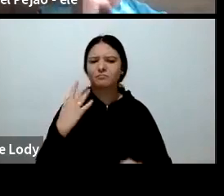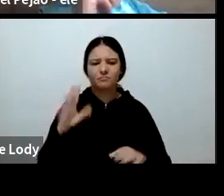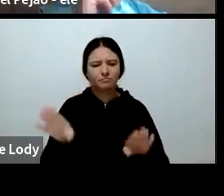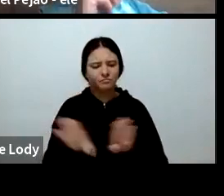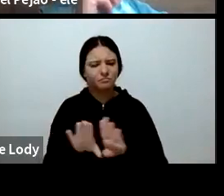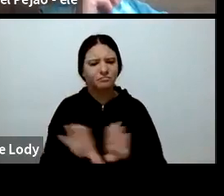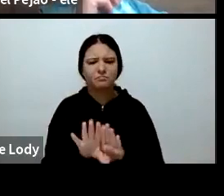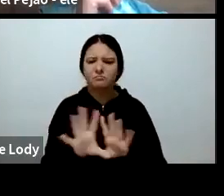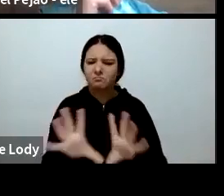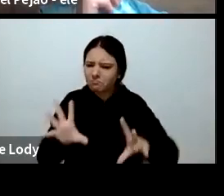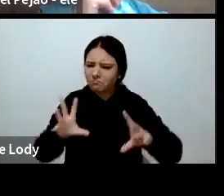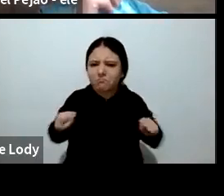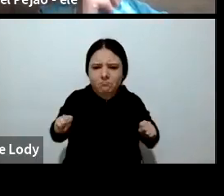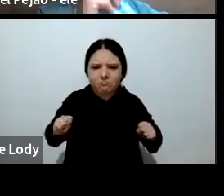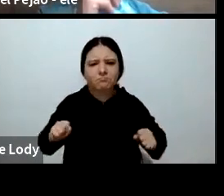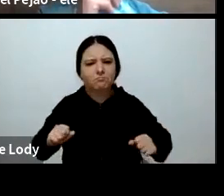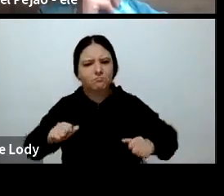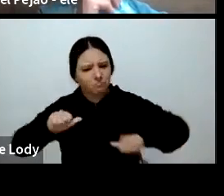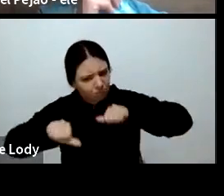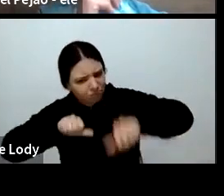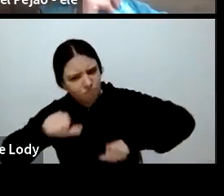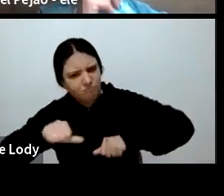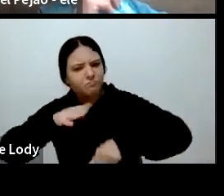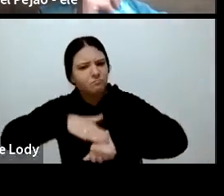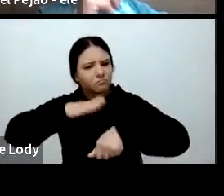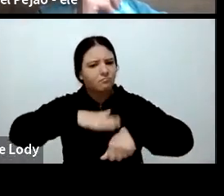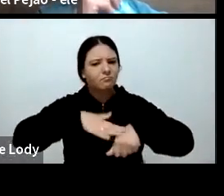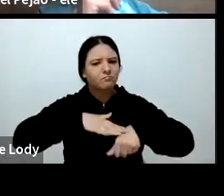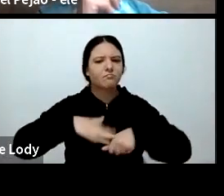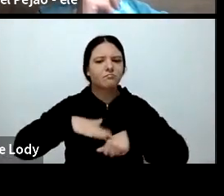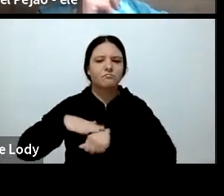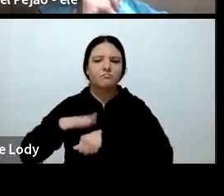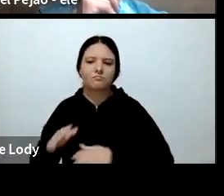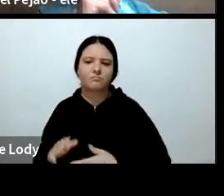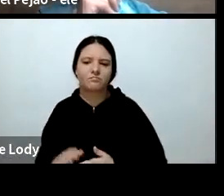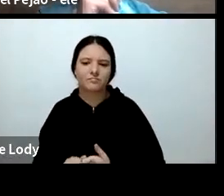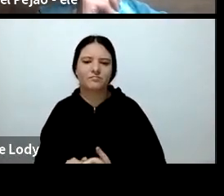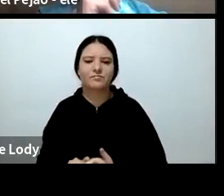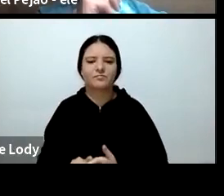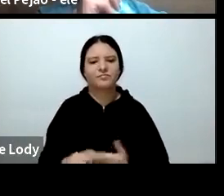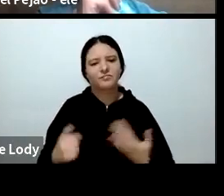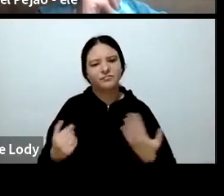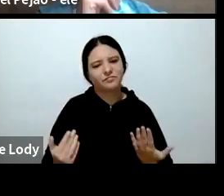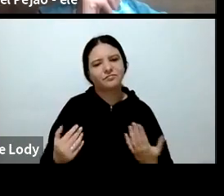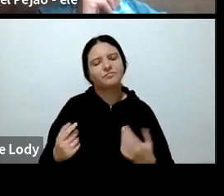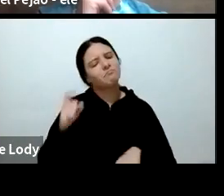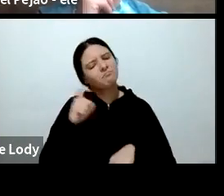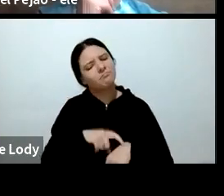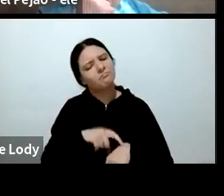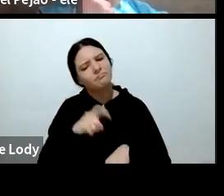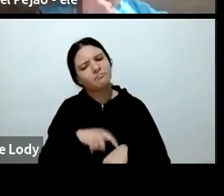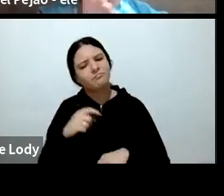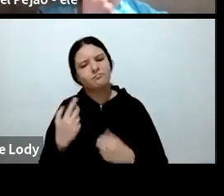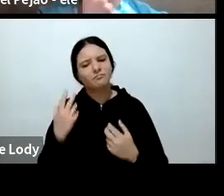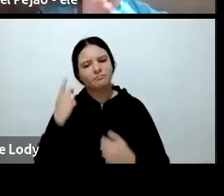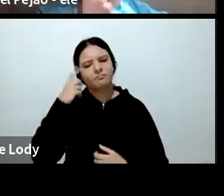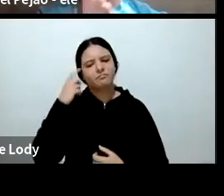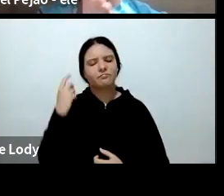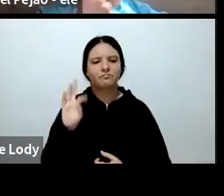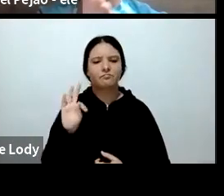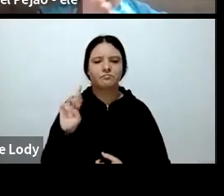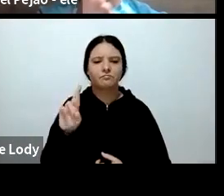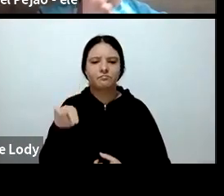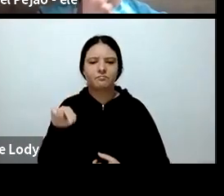daquilo para fazer a mudança. Então, aí, nesse momento, eu vejo a translinguagem